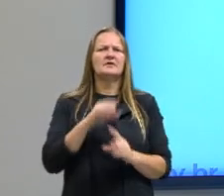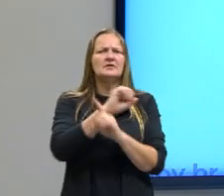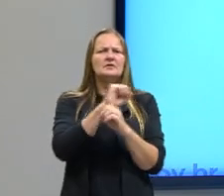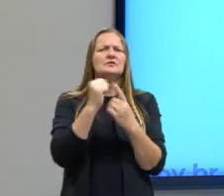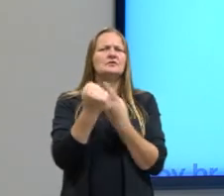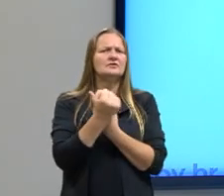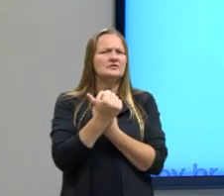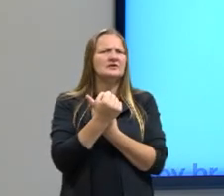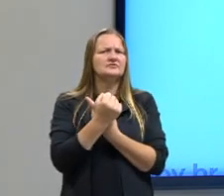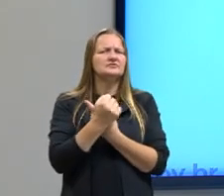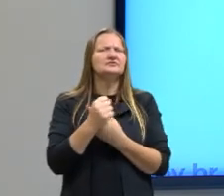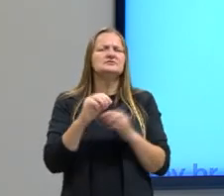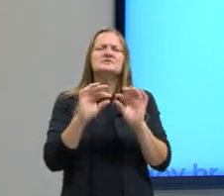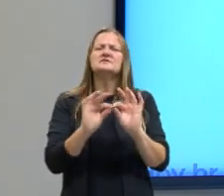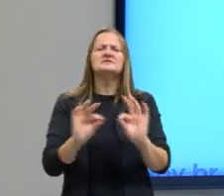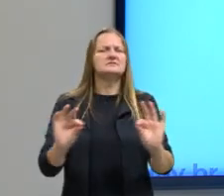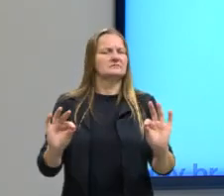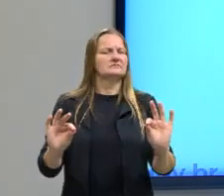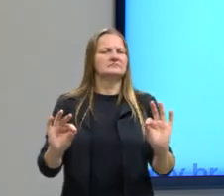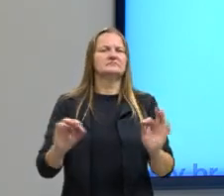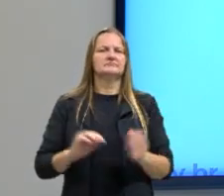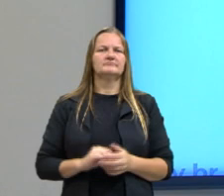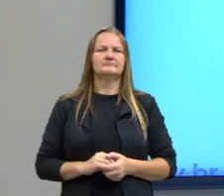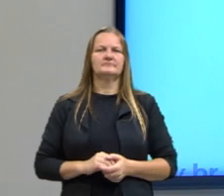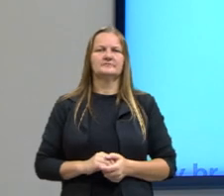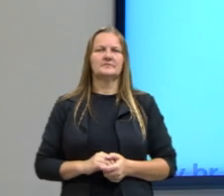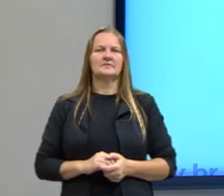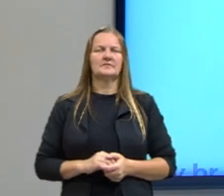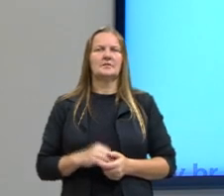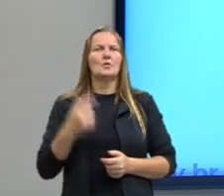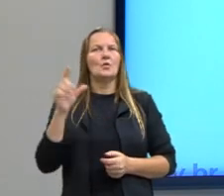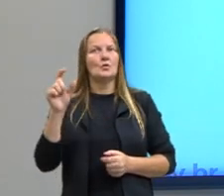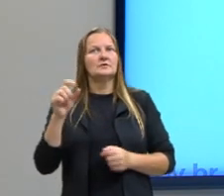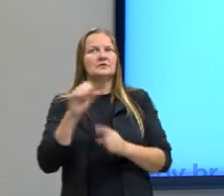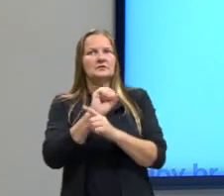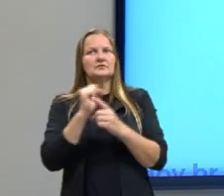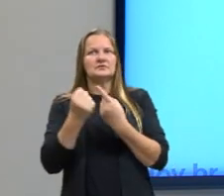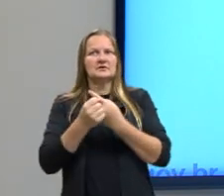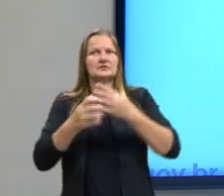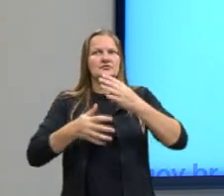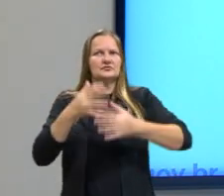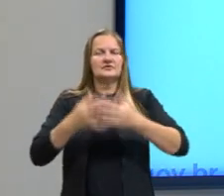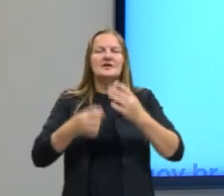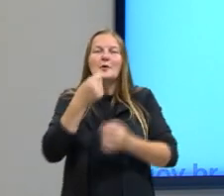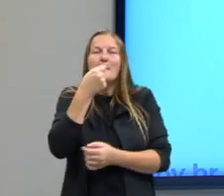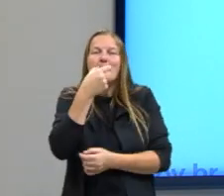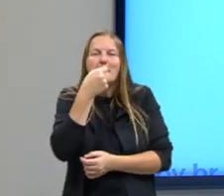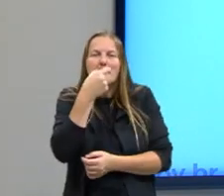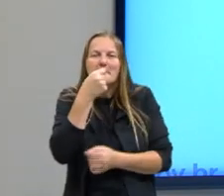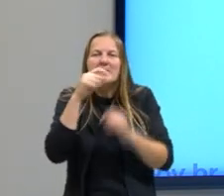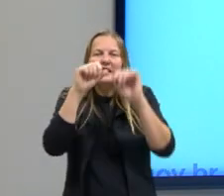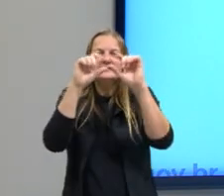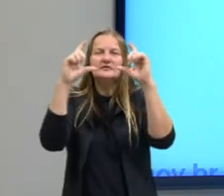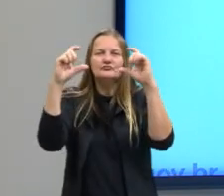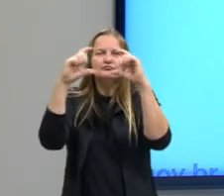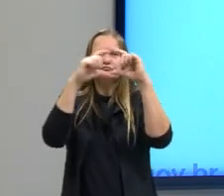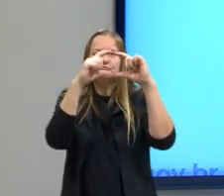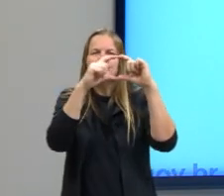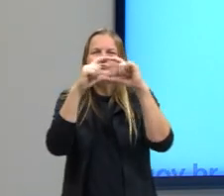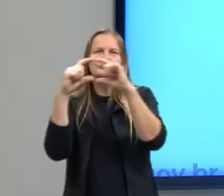uma sociedade economicamente mais simples né não é tão complexa aqui o trago uma charge né onde